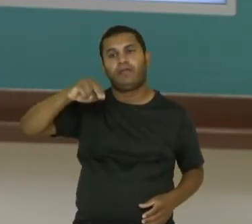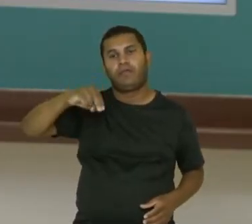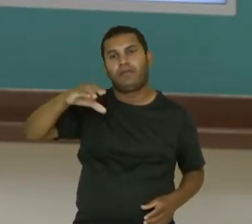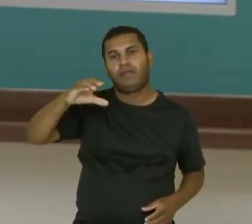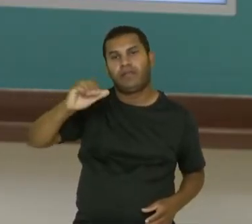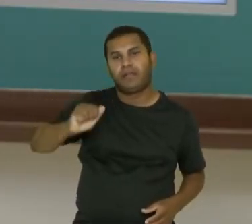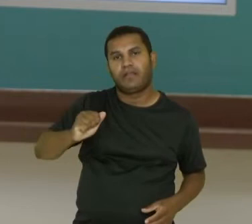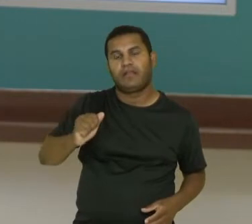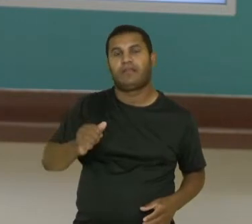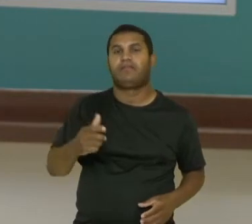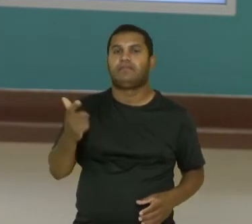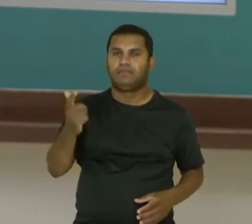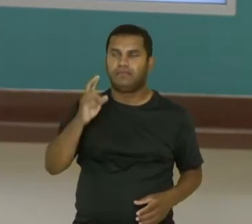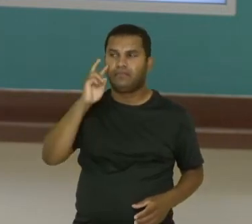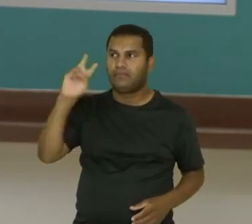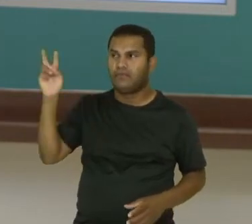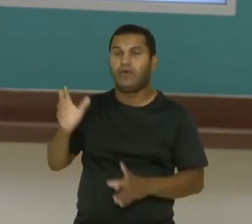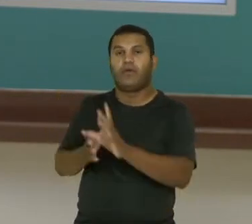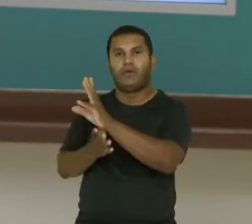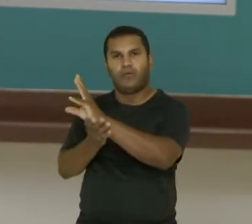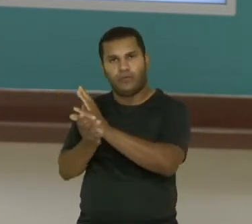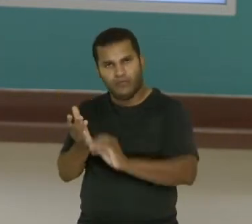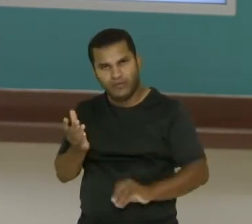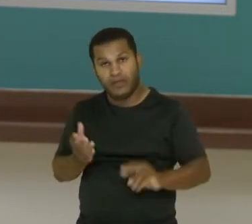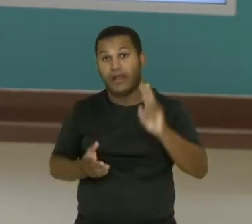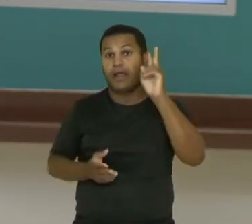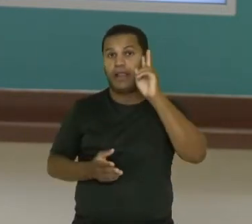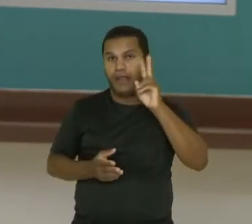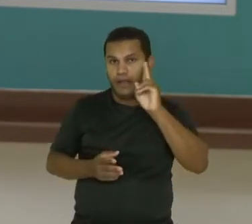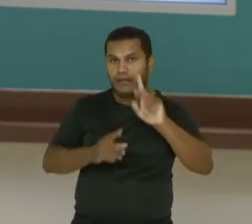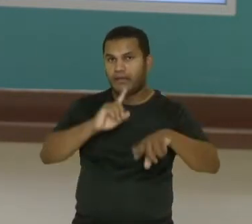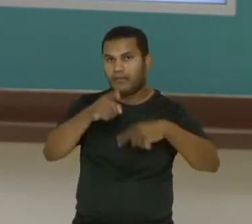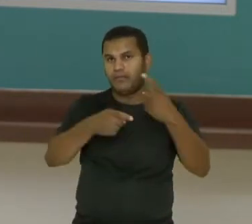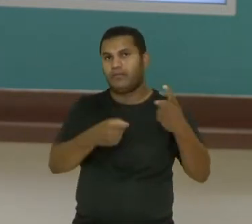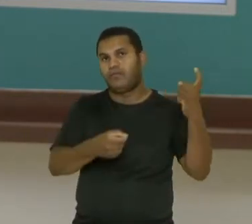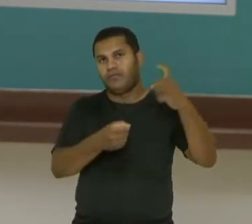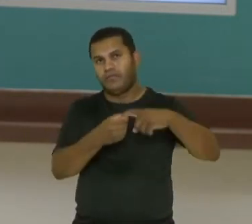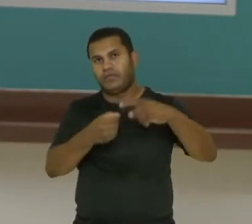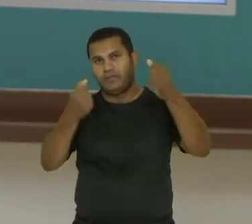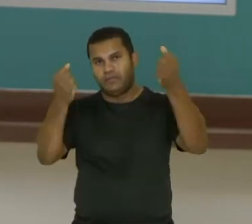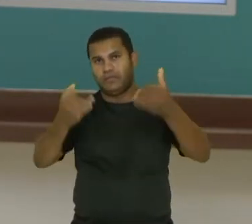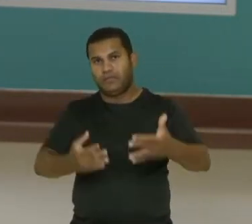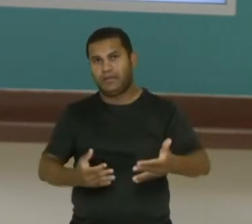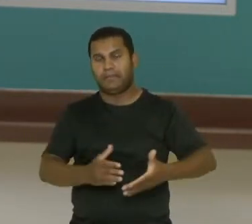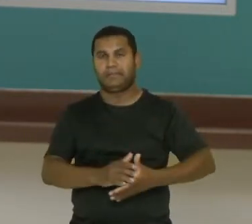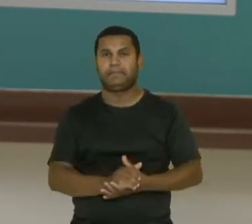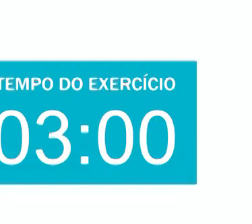vocês, vão lembrar do que nós falamos, vão responder e nós voltamos com a correção.